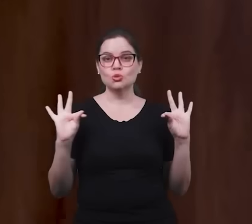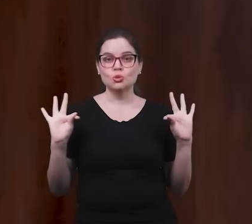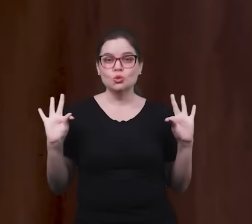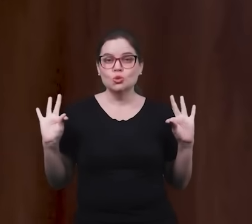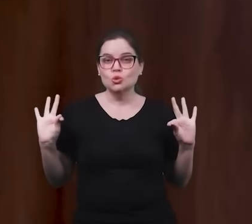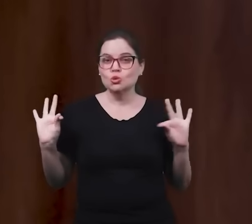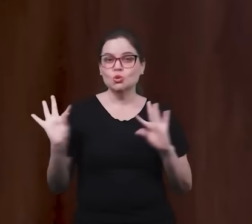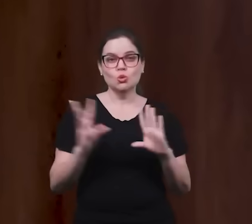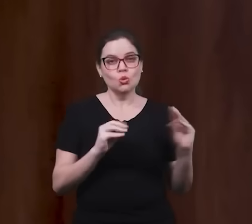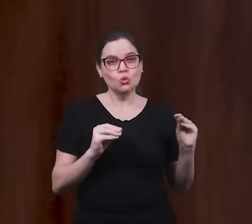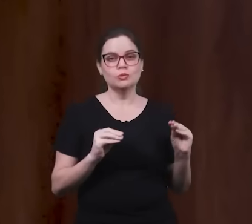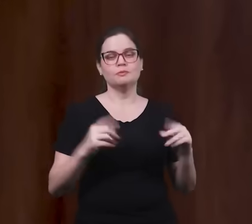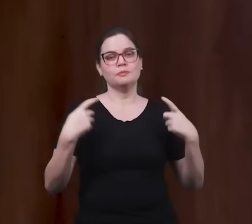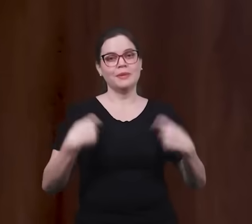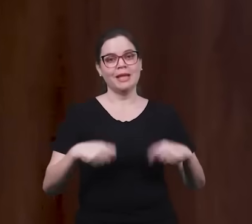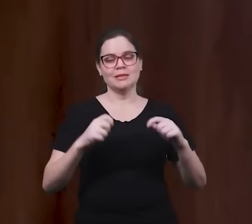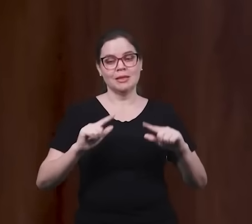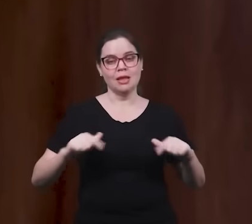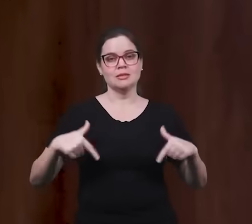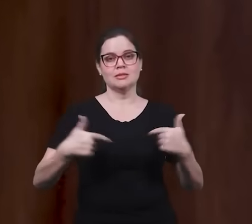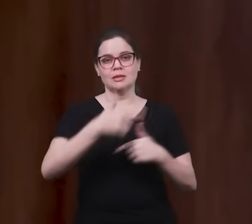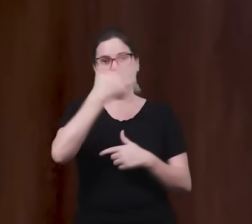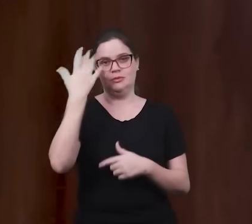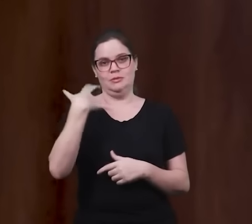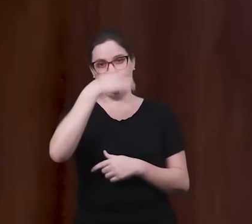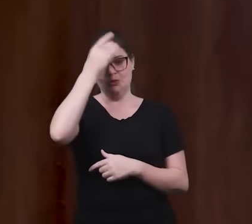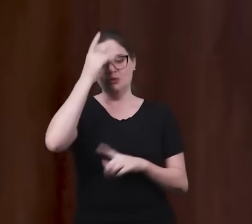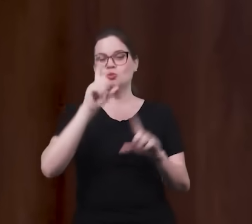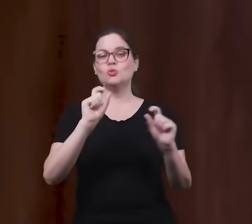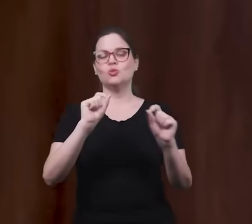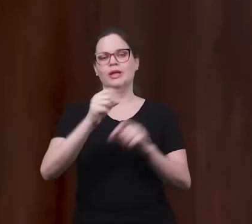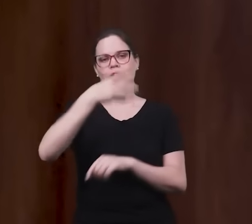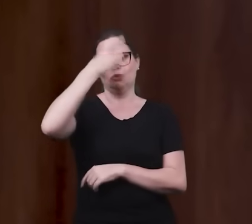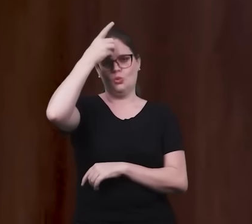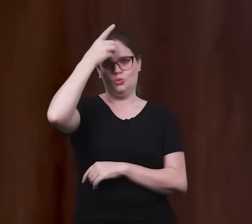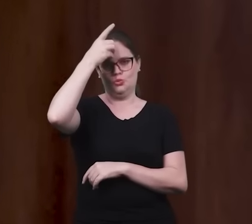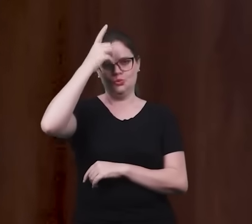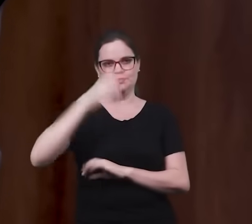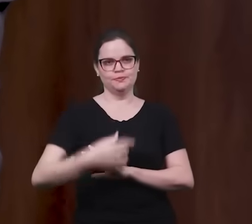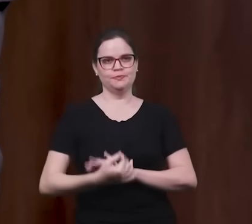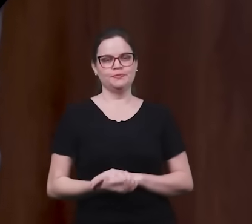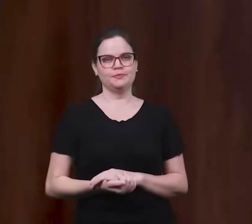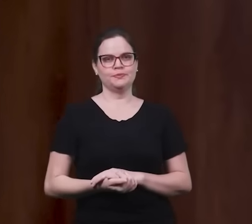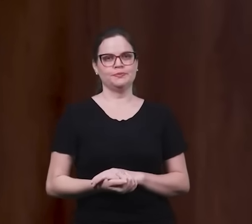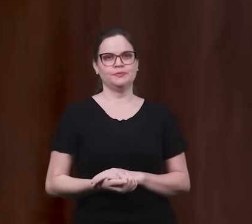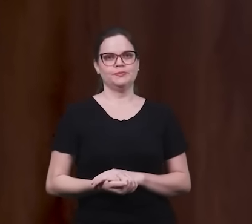dependeu dessa operação do Espírito Santo na vida da igreja, que são os dons espirituais.